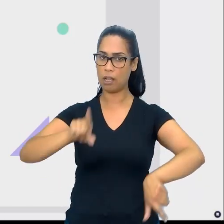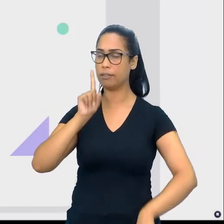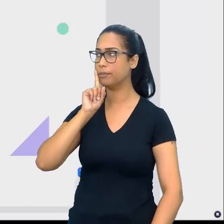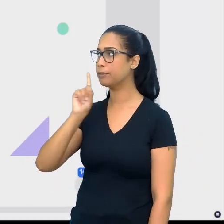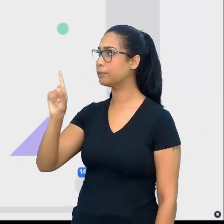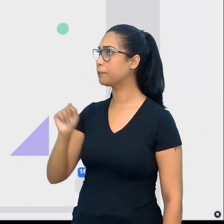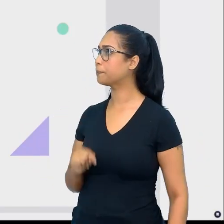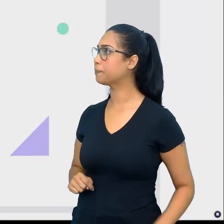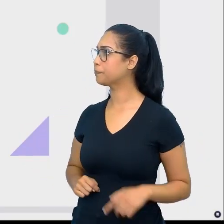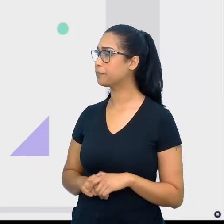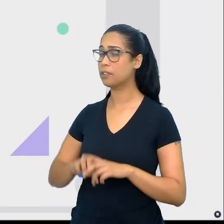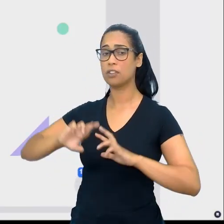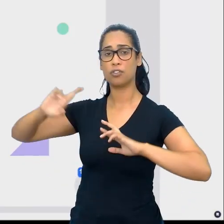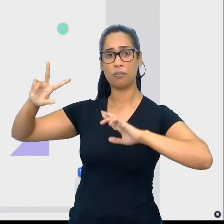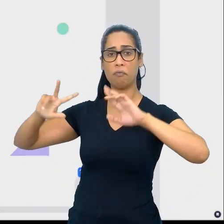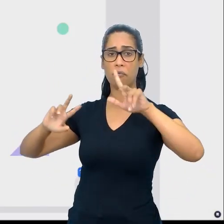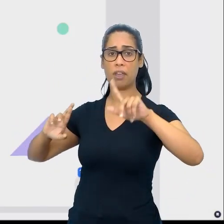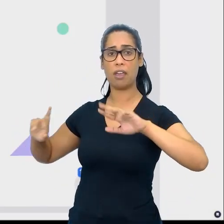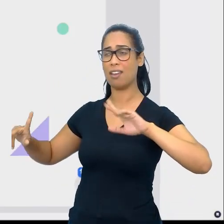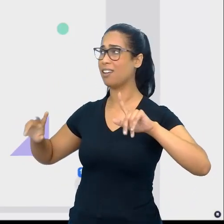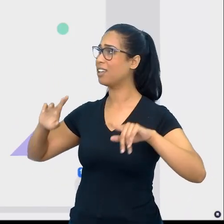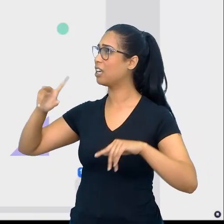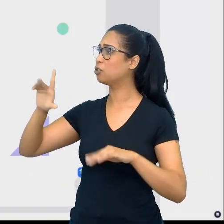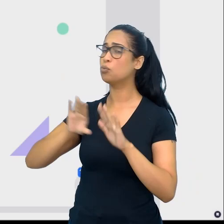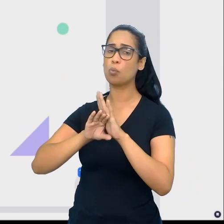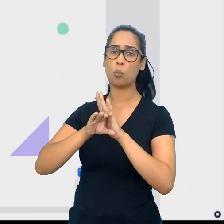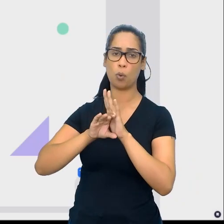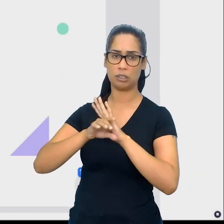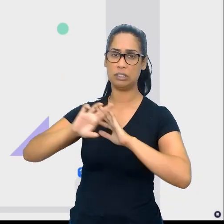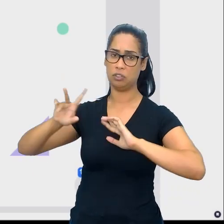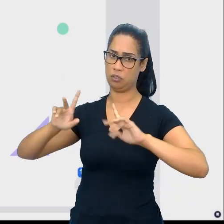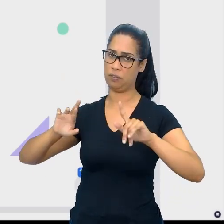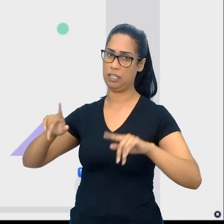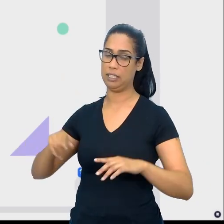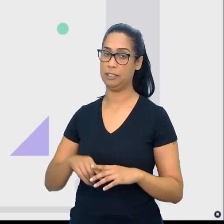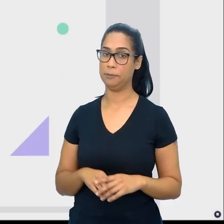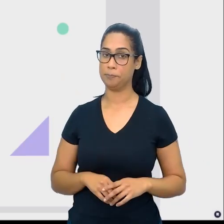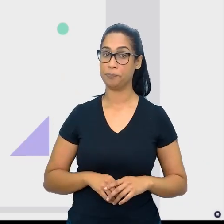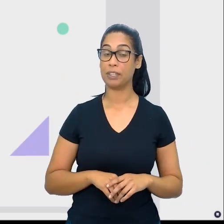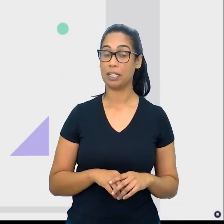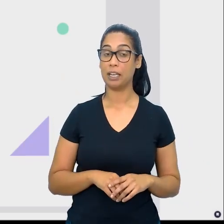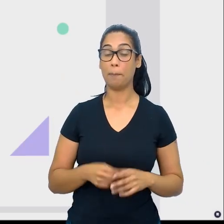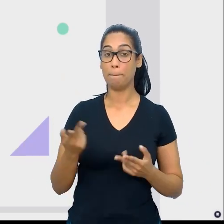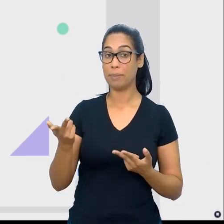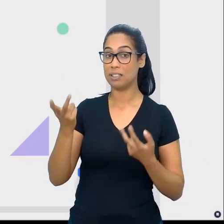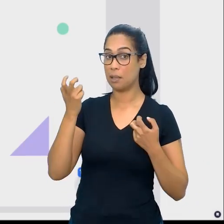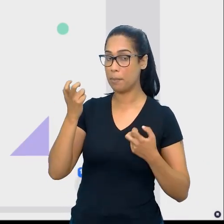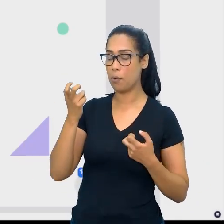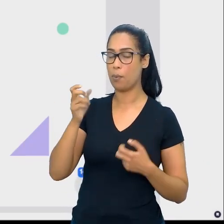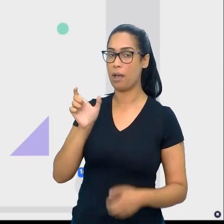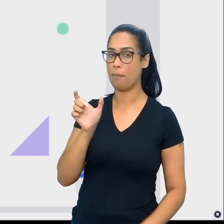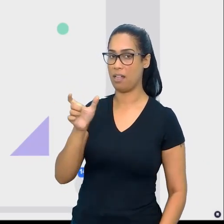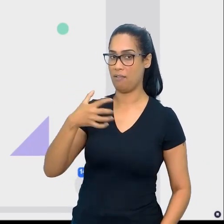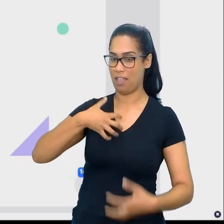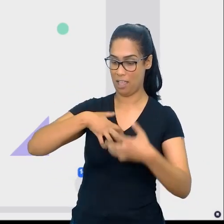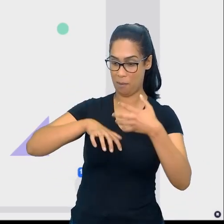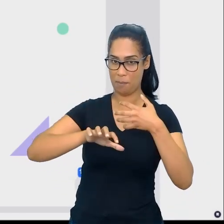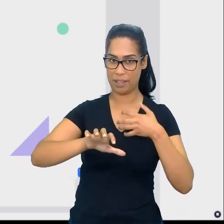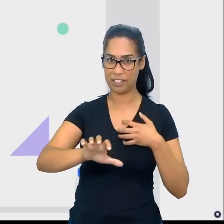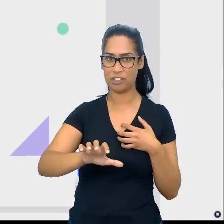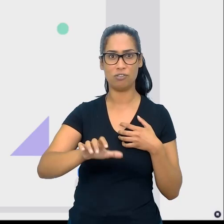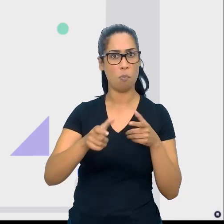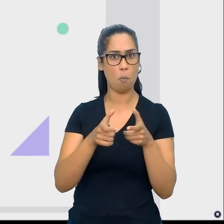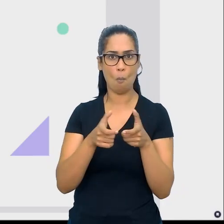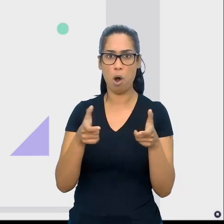modo bem diferente da outra né diferente e a gente vê que empatia ali aumenta né ela tá central e aumenta e